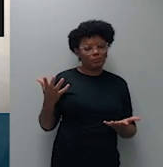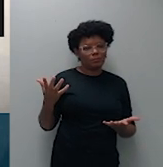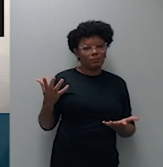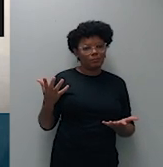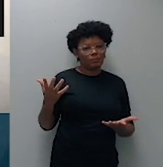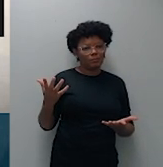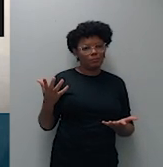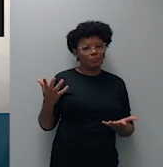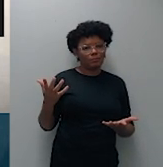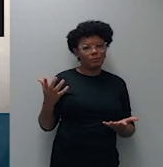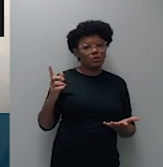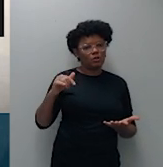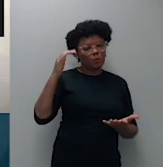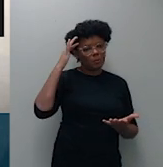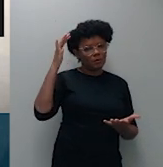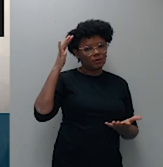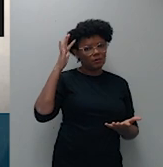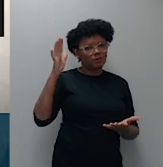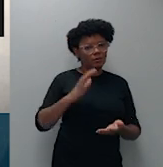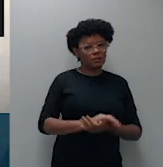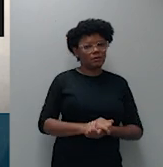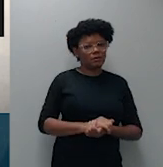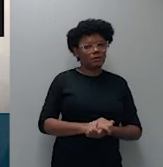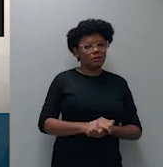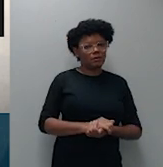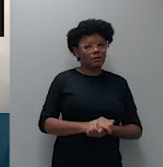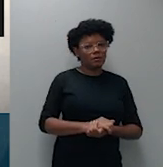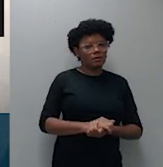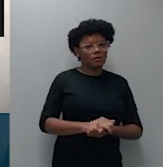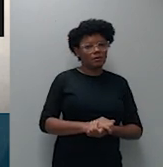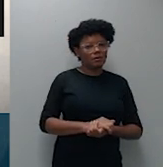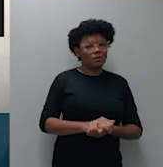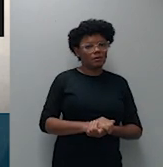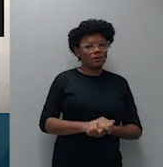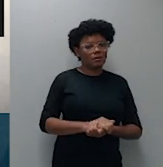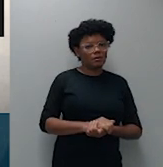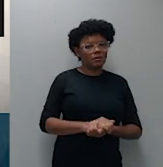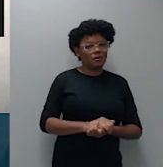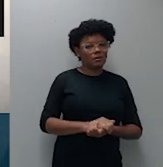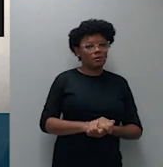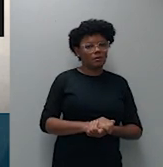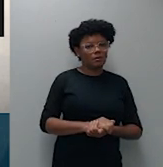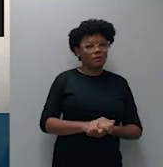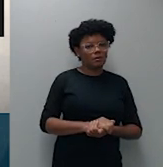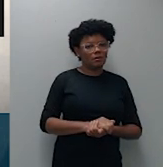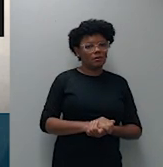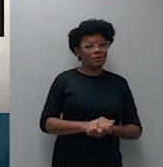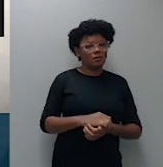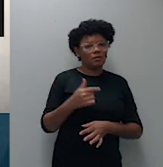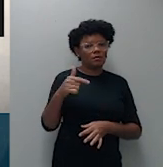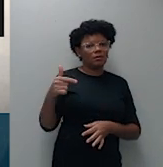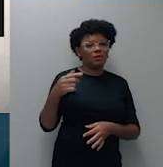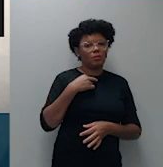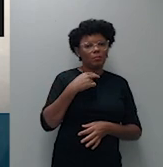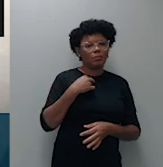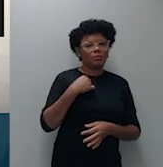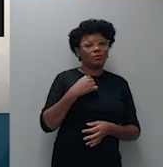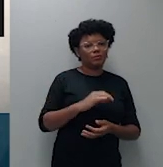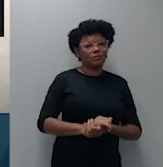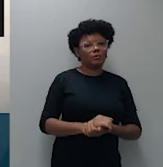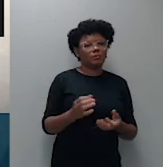desculpe mas não imaginava só para esclarecer a vossa excelência esqueci não cabe sustentação